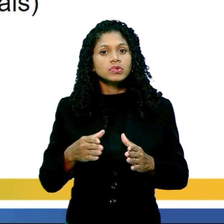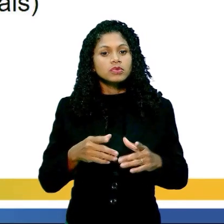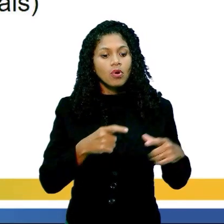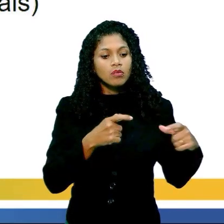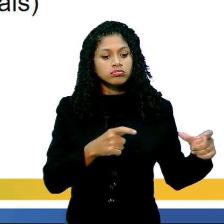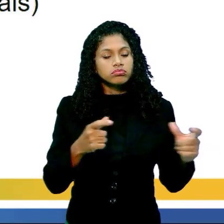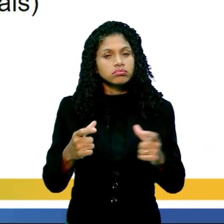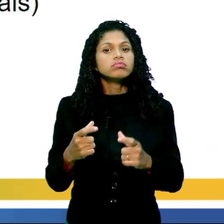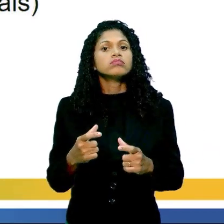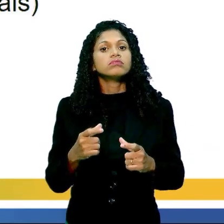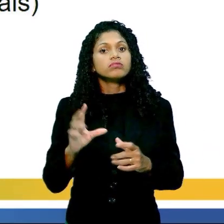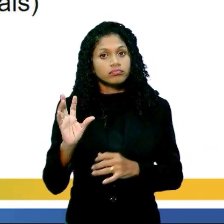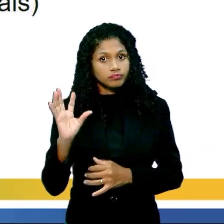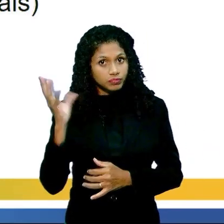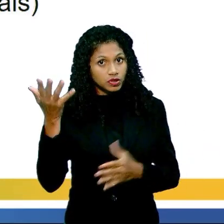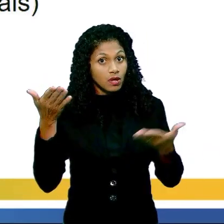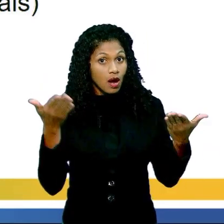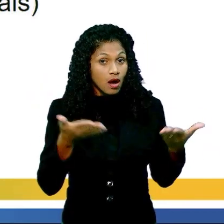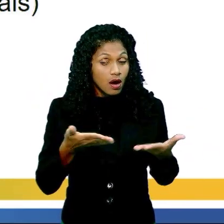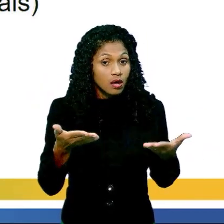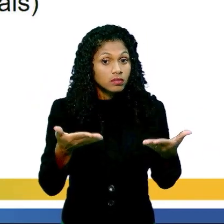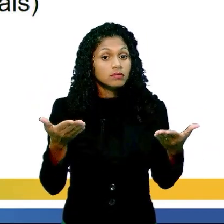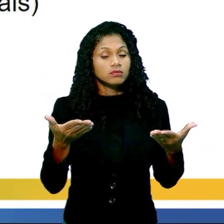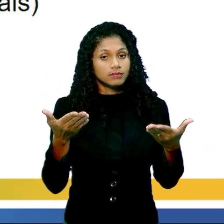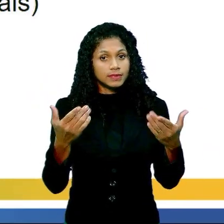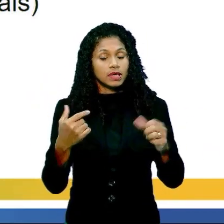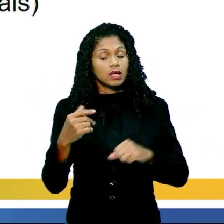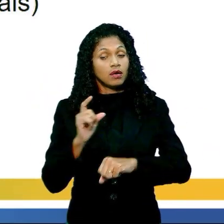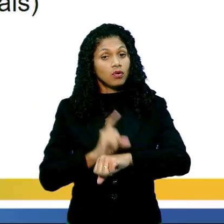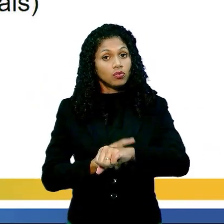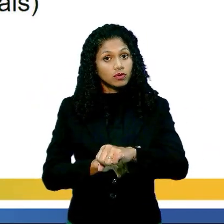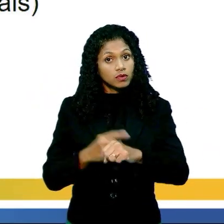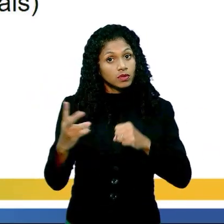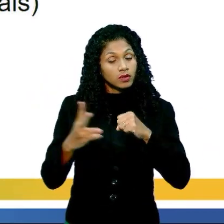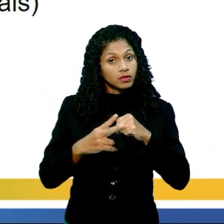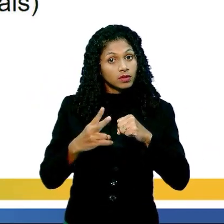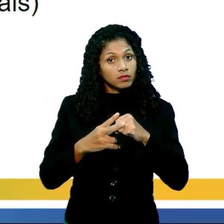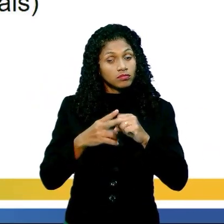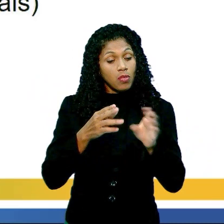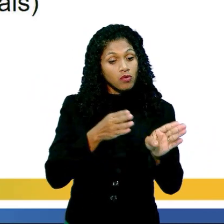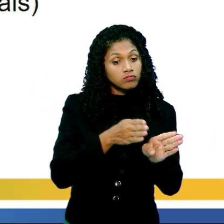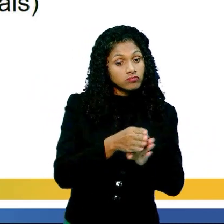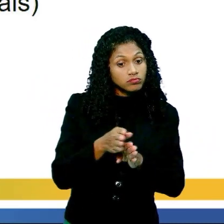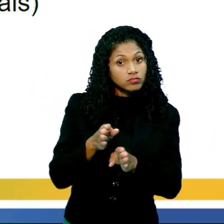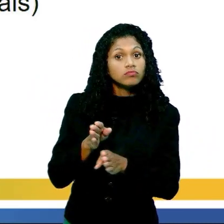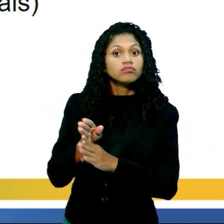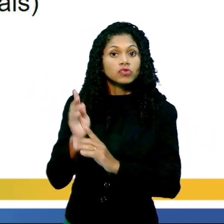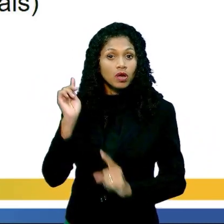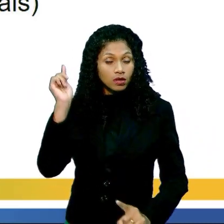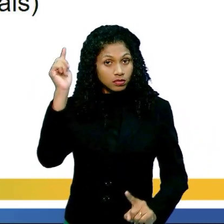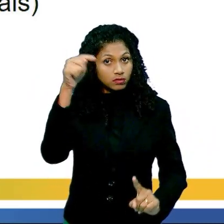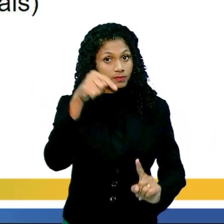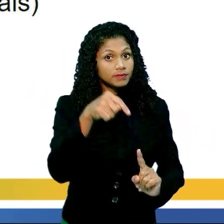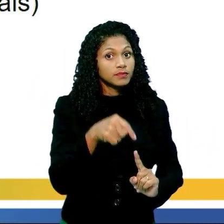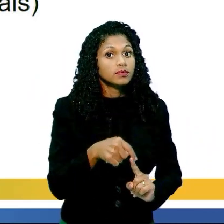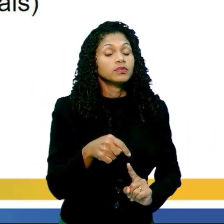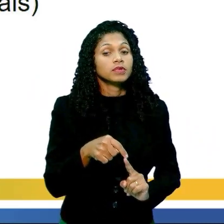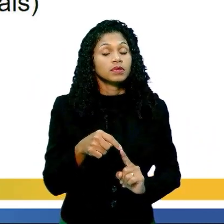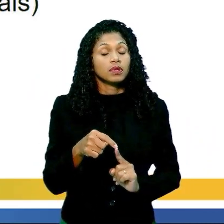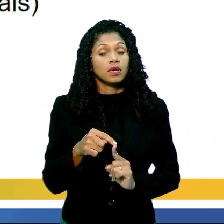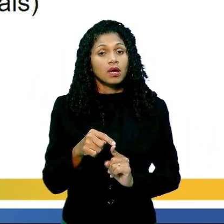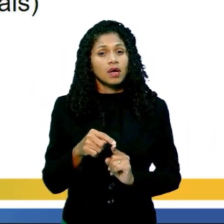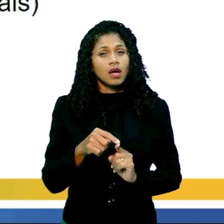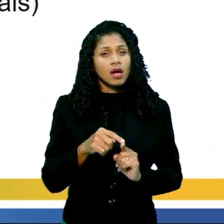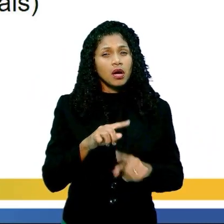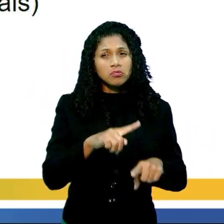O Simple Present é um tempo verbal utilizado para indicar ações habituais que ocorrem no presente.